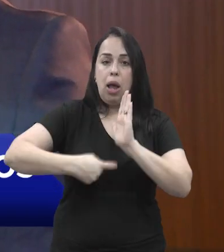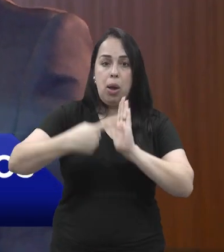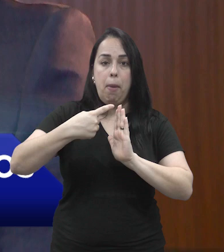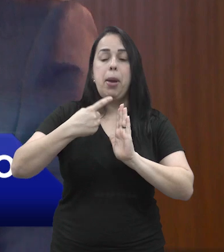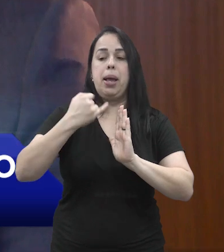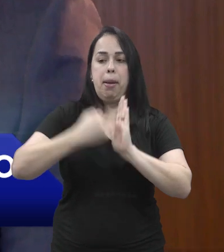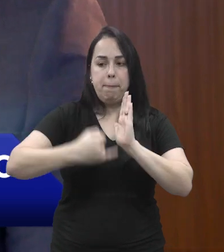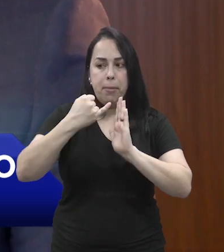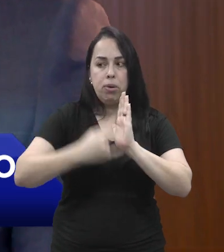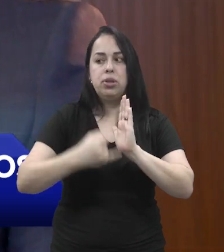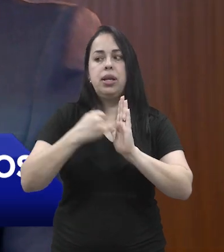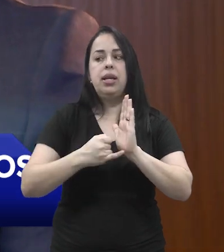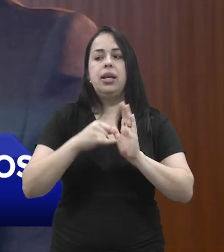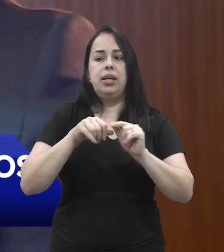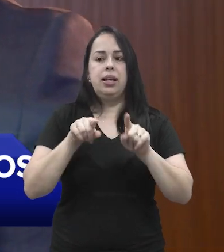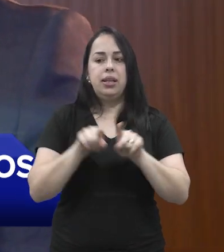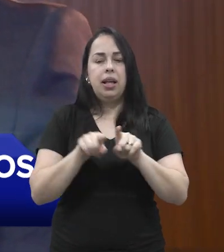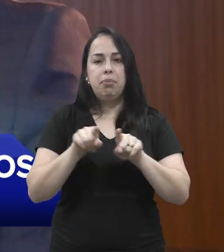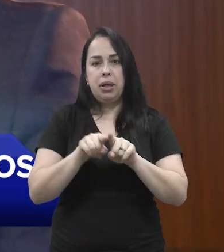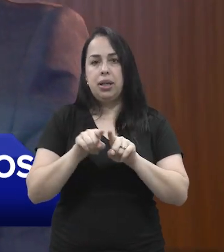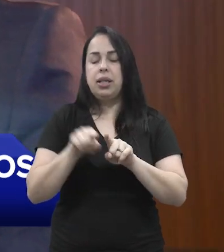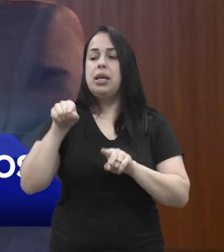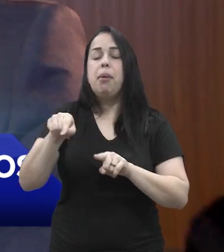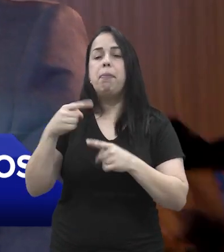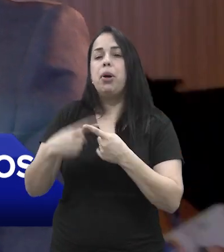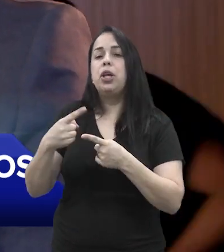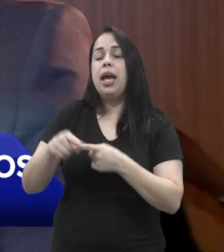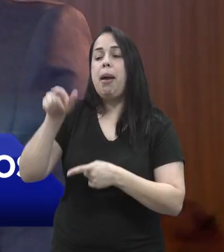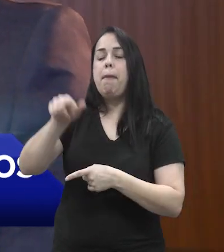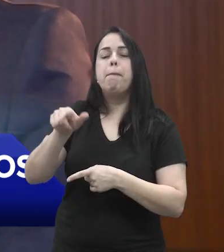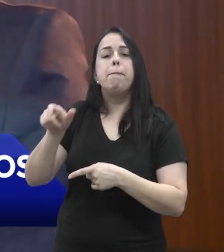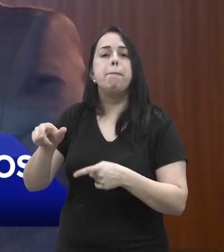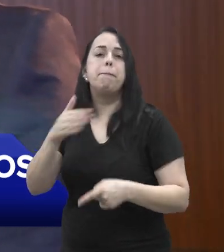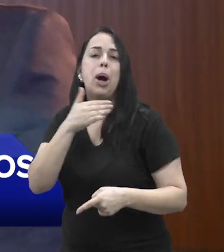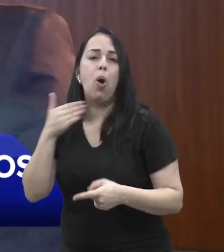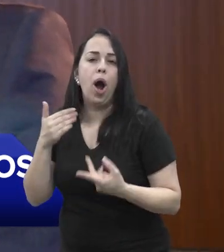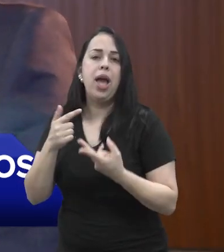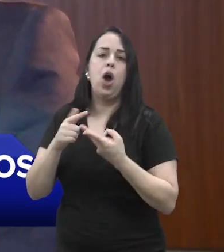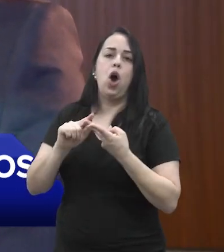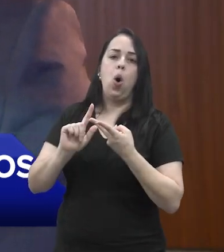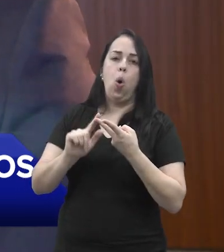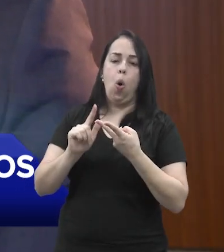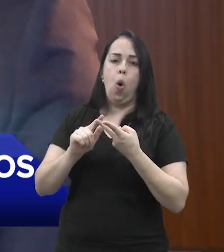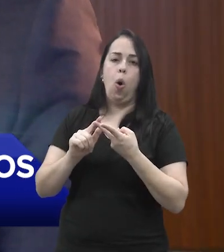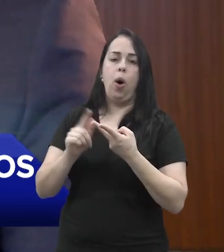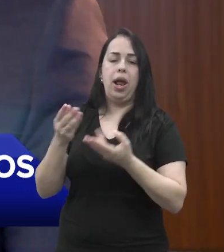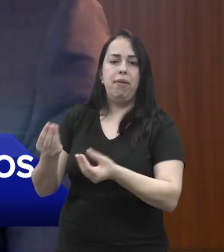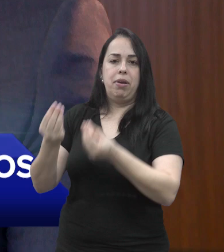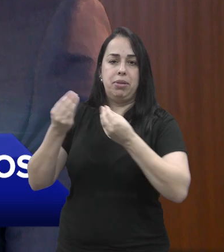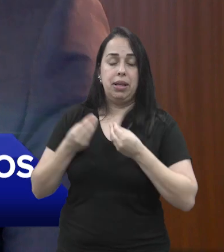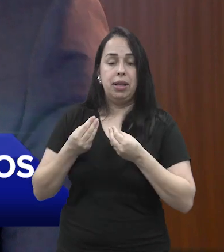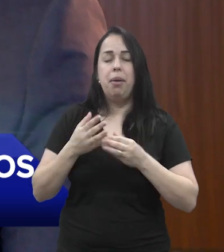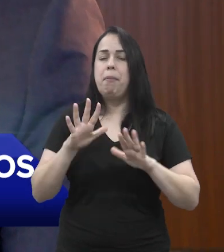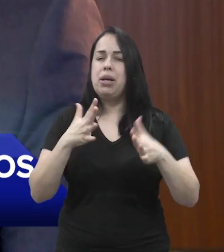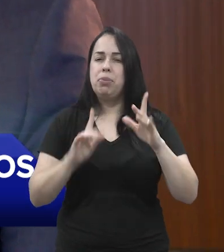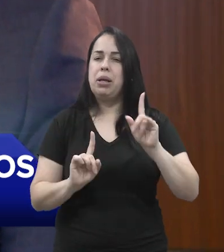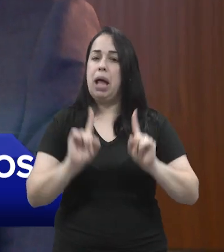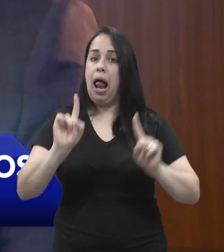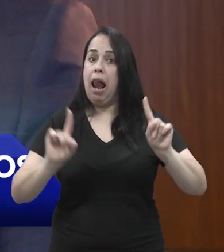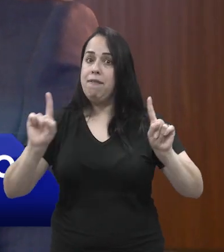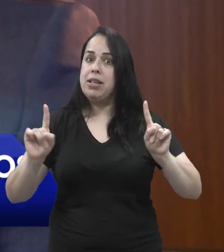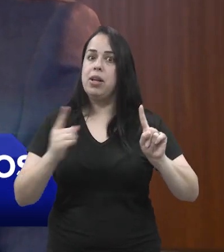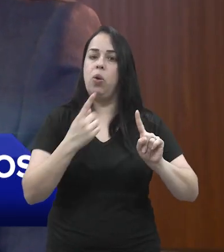chamado ITCMD, que é o Imposto de Transmissão, Causa Mortes e Doação, tá? Atualmente, a alíquota dele